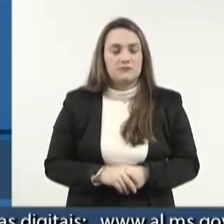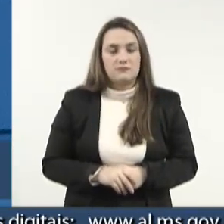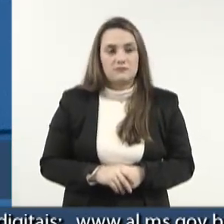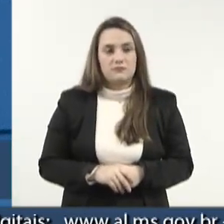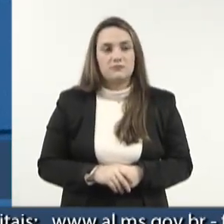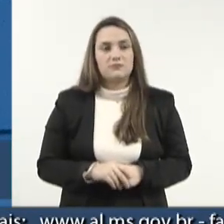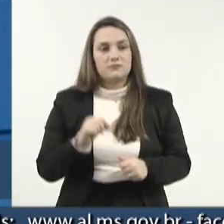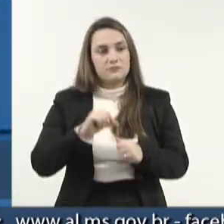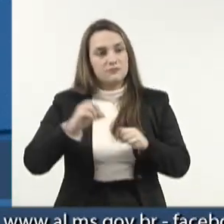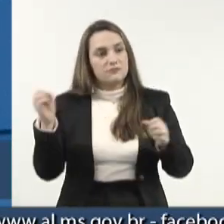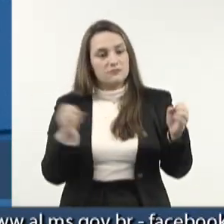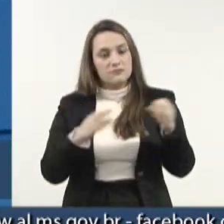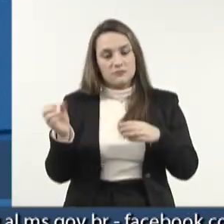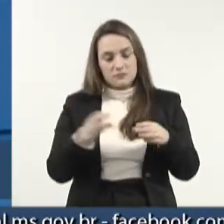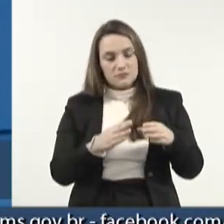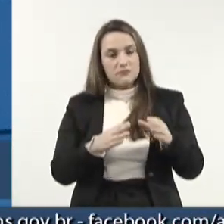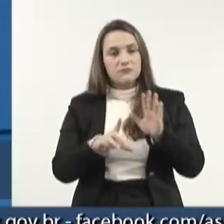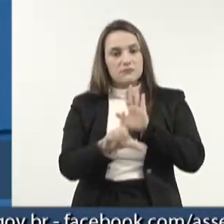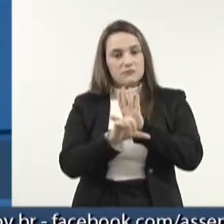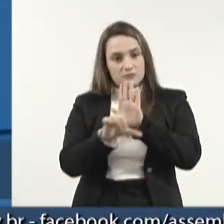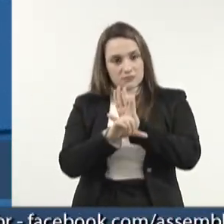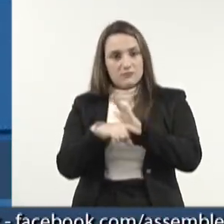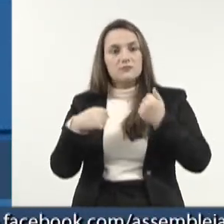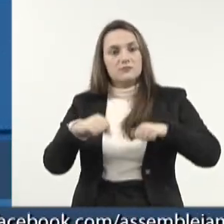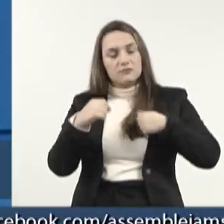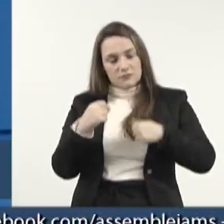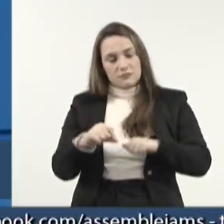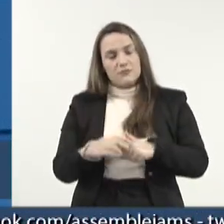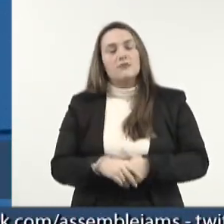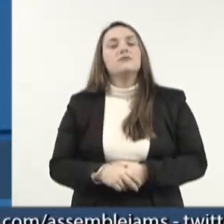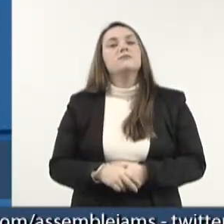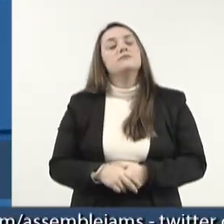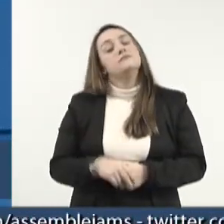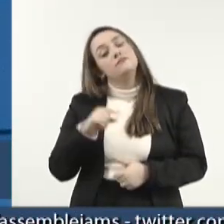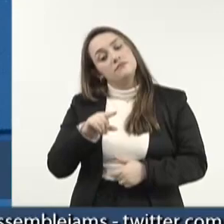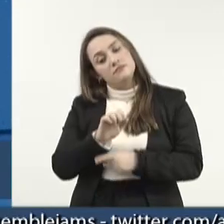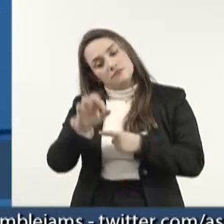as inovações legislativas necessárias para que o Estado